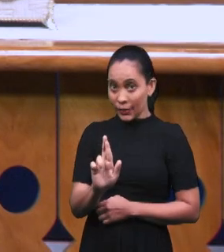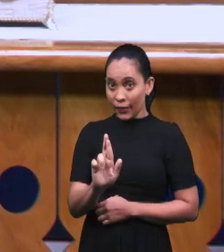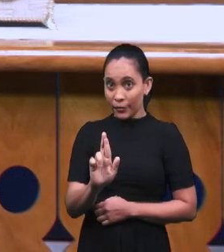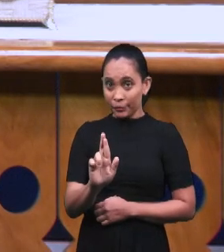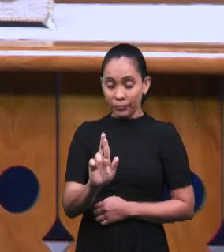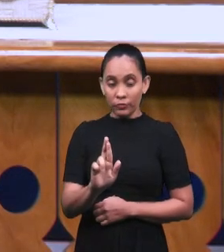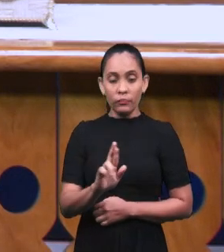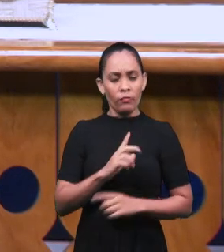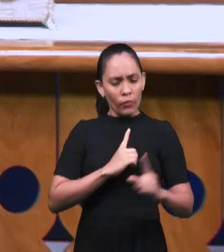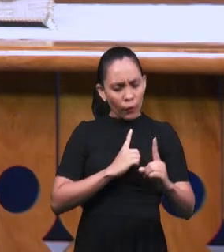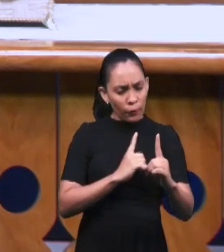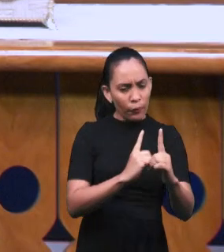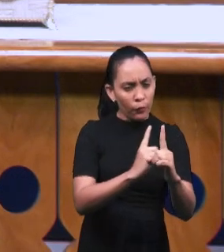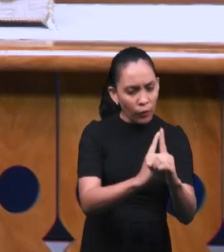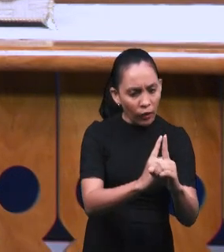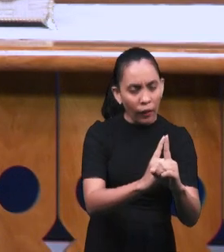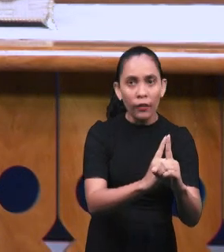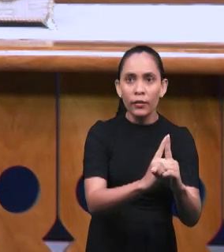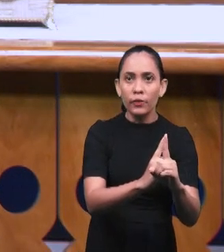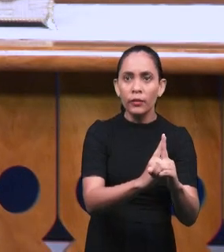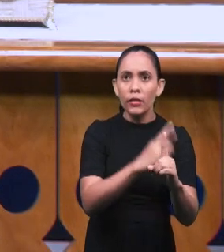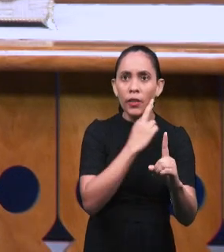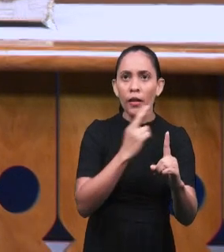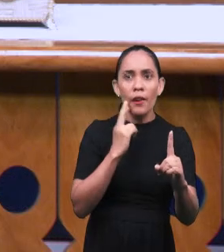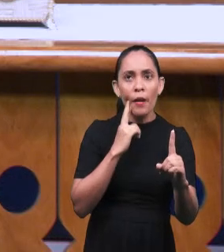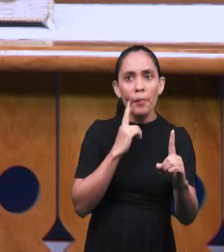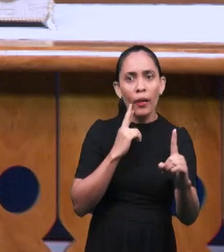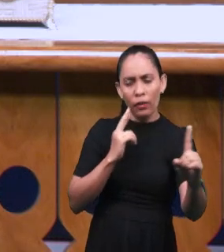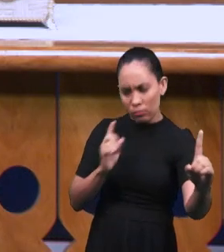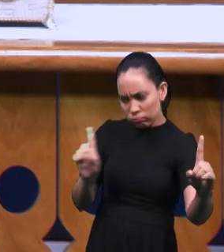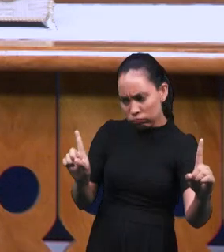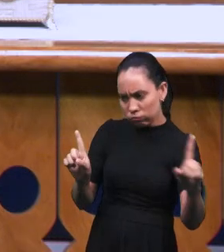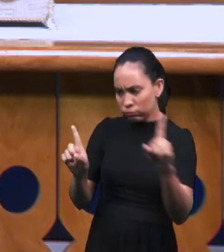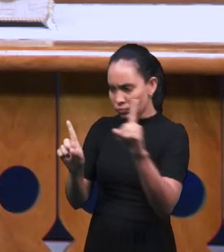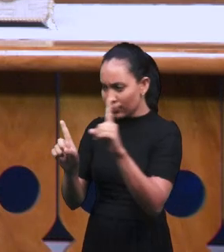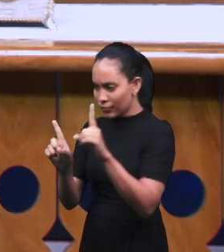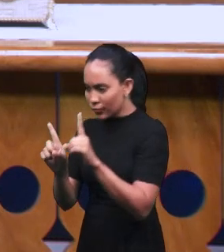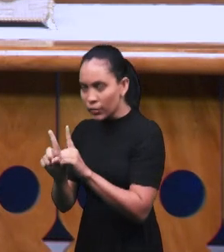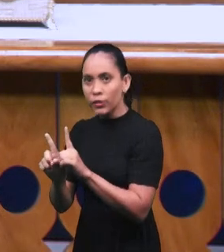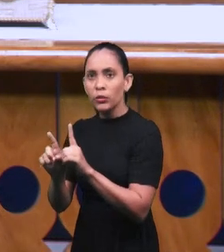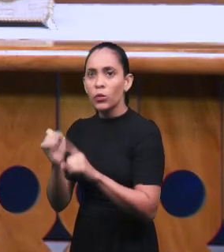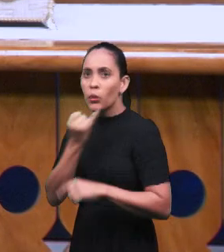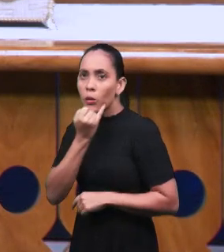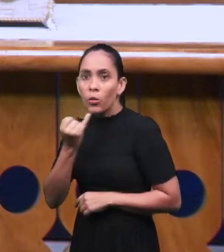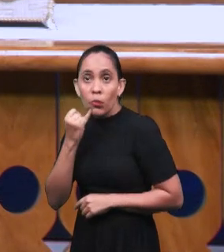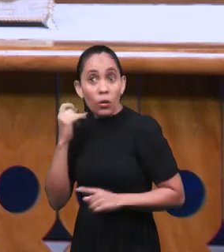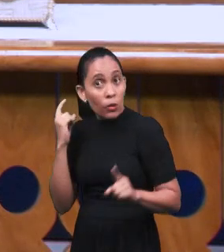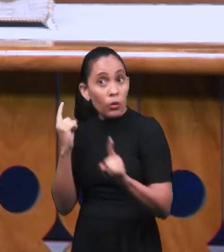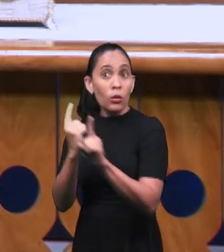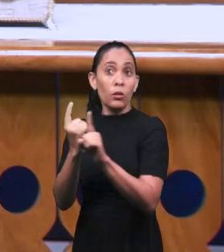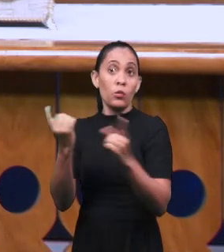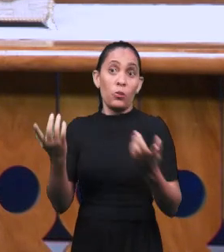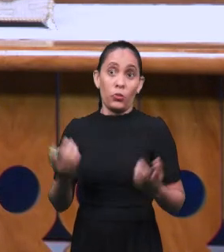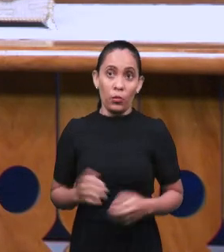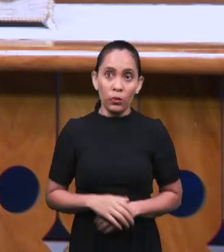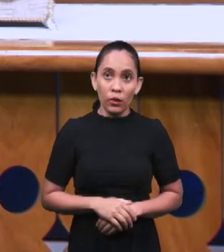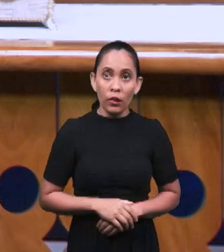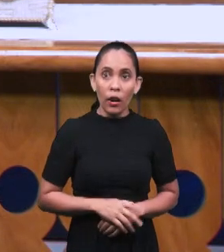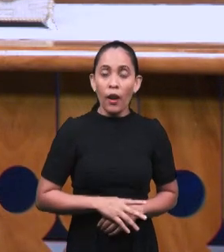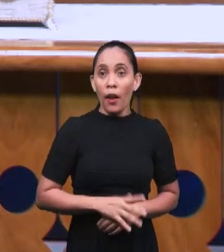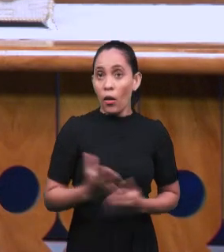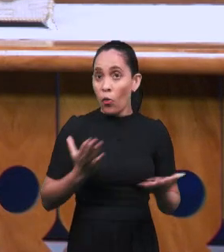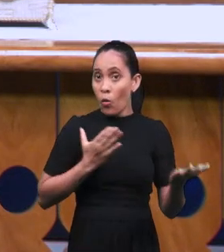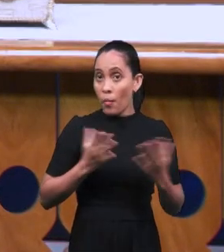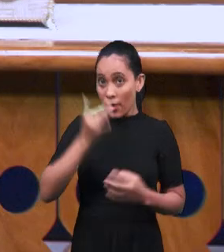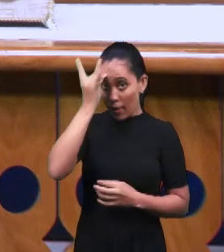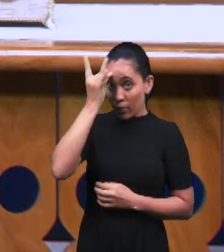para meu filho Isaac. Cumpriu a missão, acabou. Ninguém ouviu mais falar em Eliezer. O Espírito Santo fará a